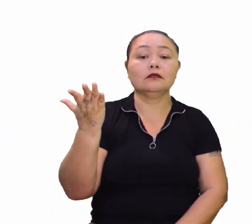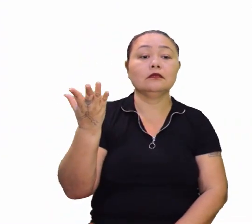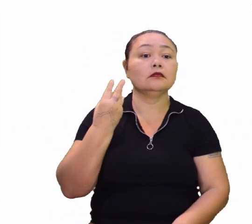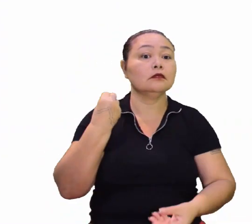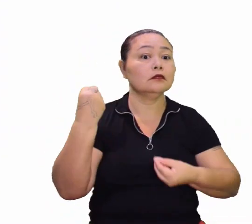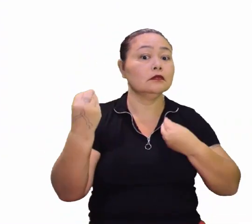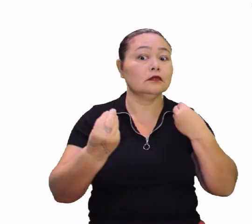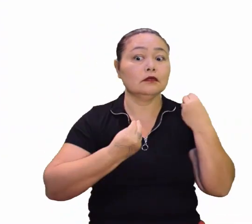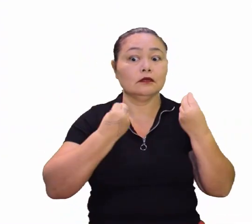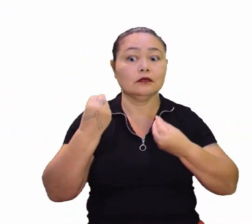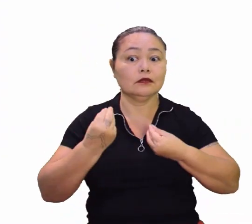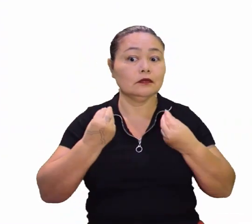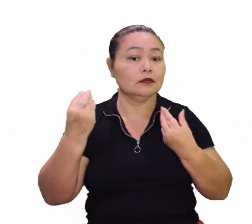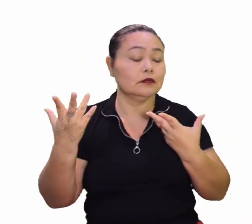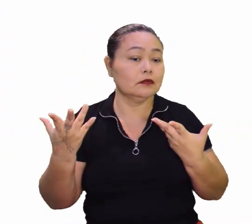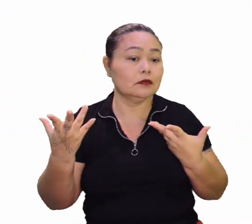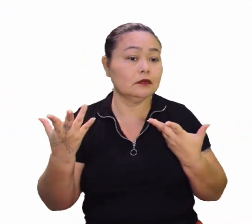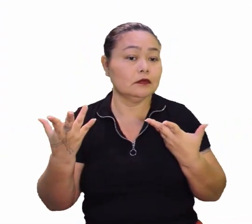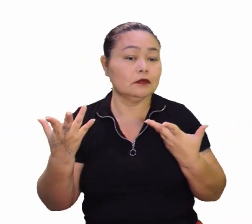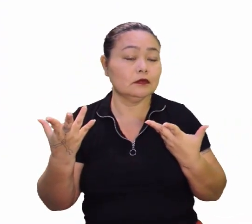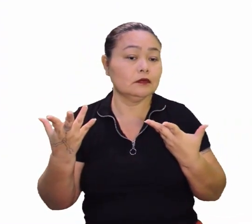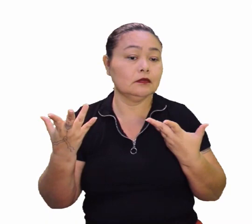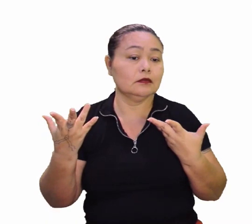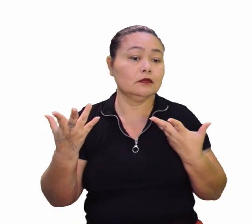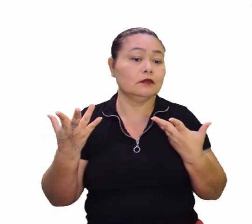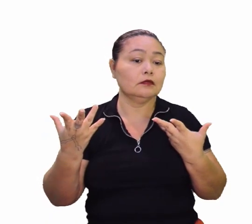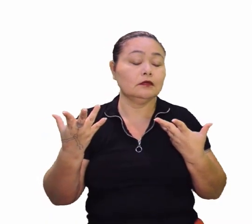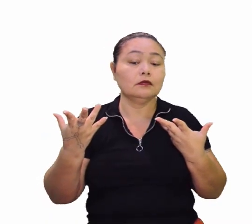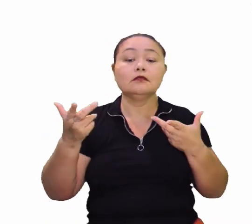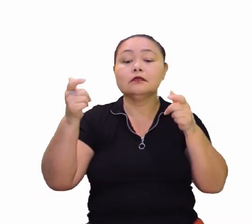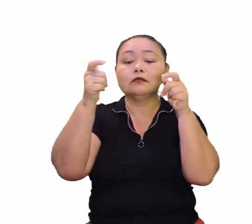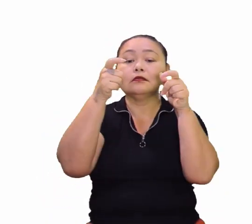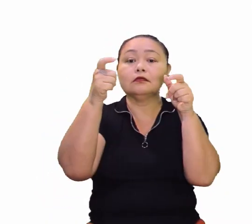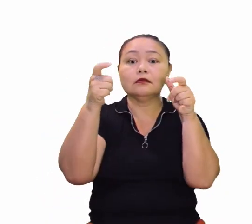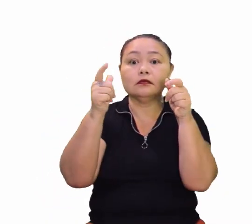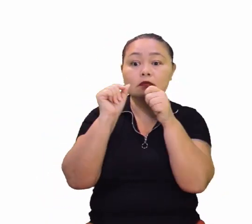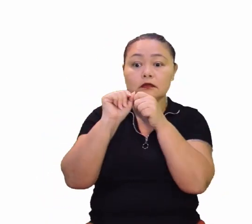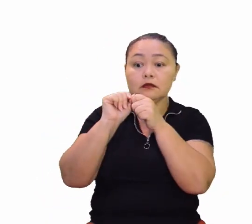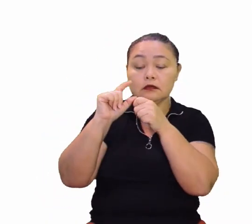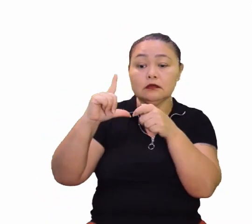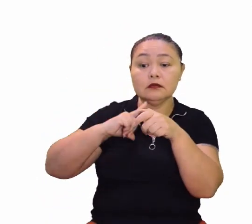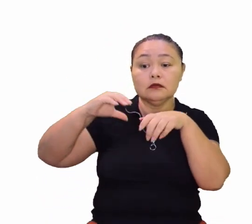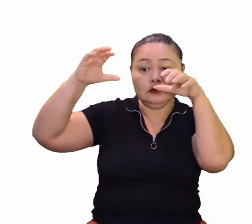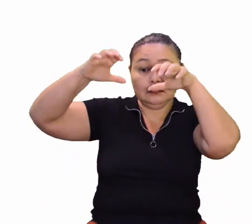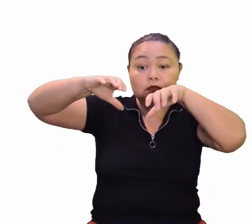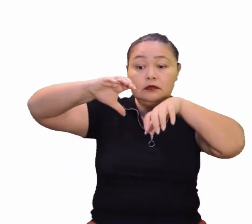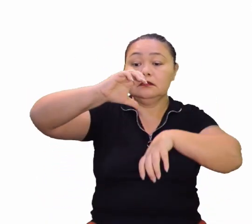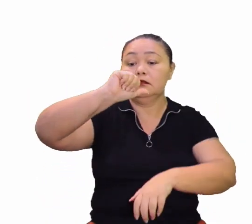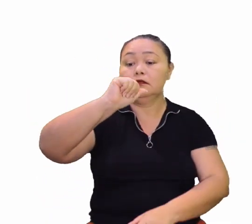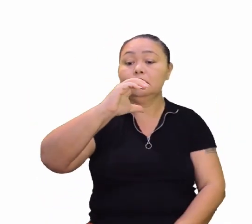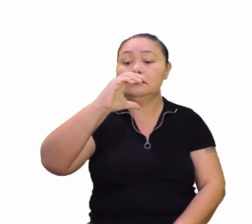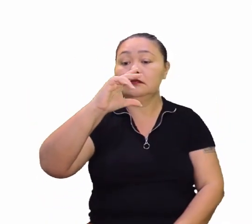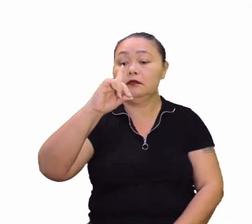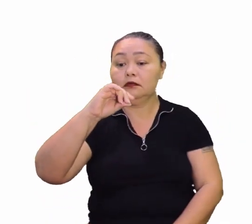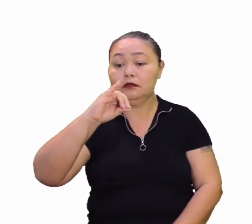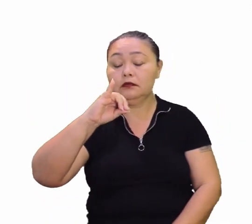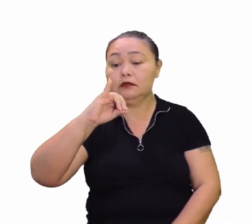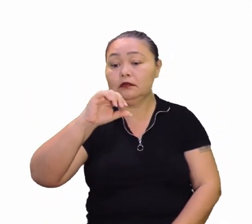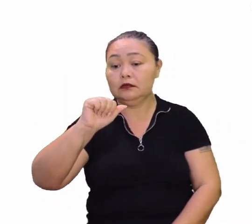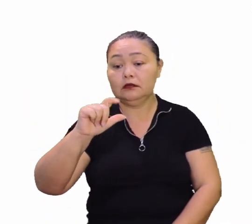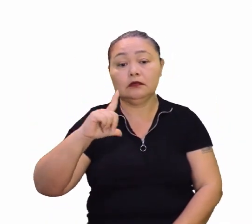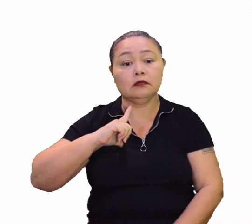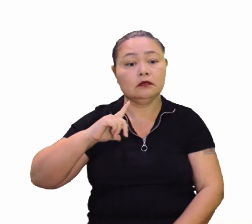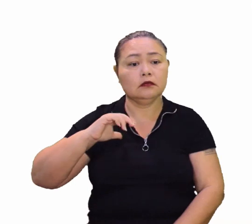galera, como fica quando esses lugares são afetados pela chuva ácida.